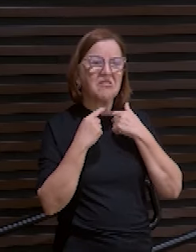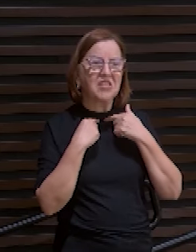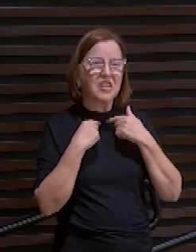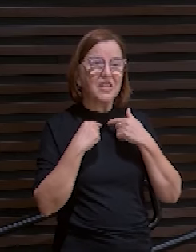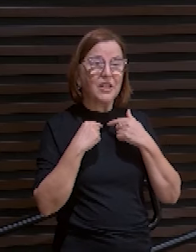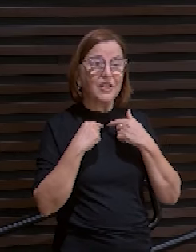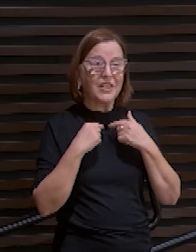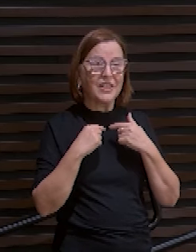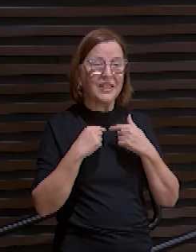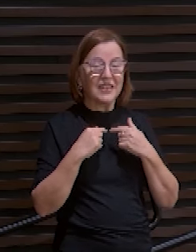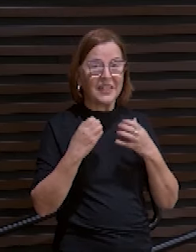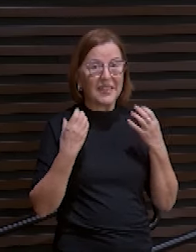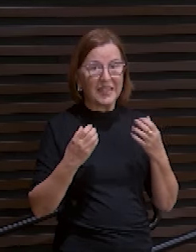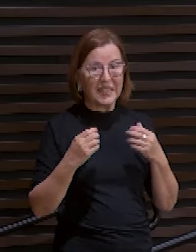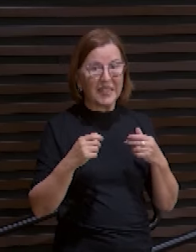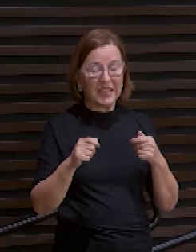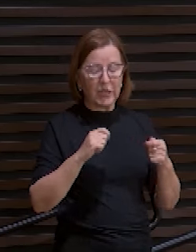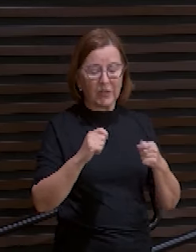tudo